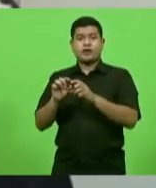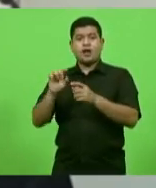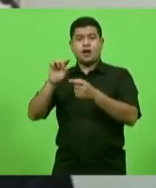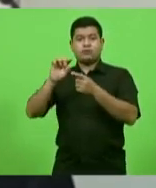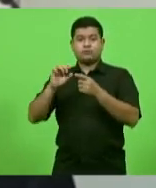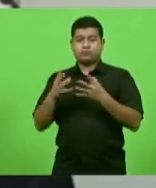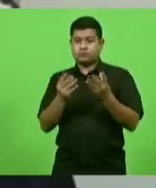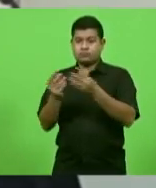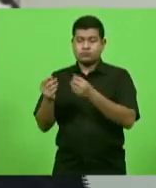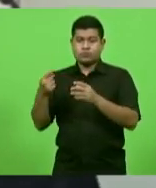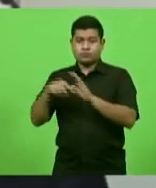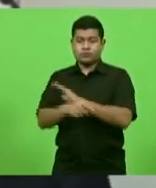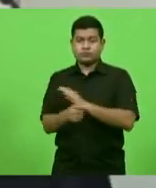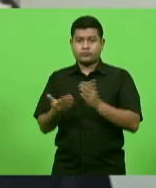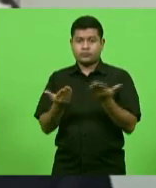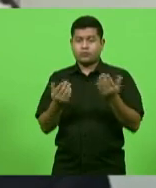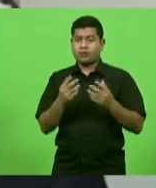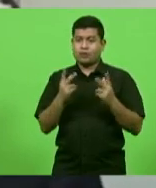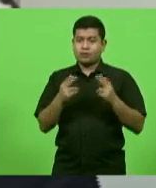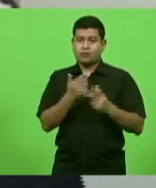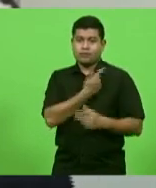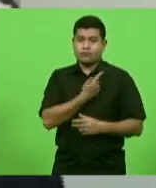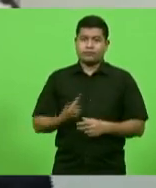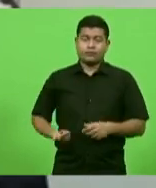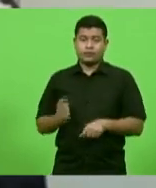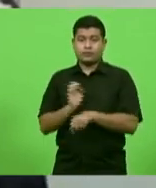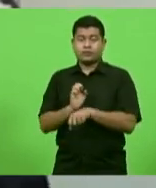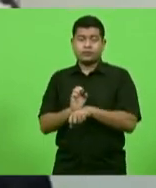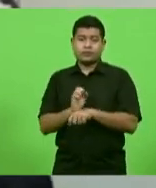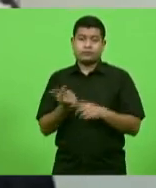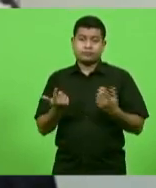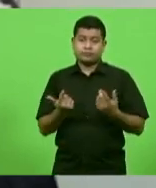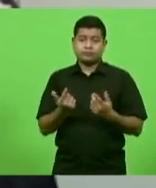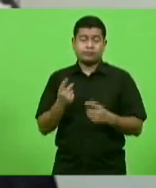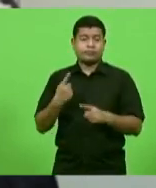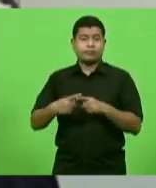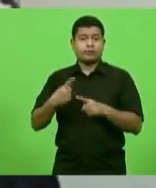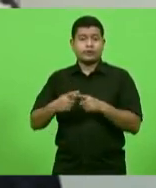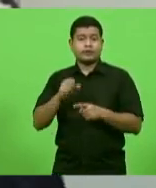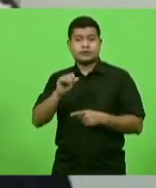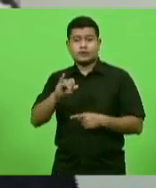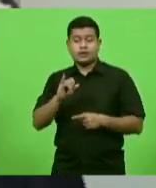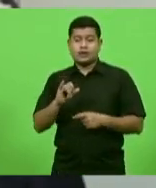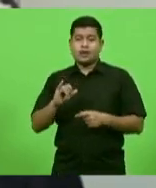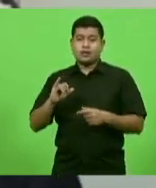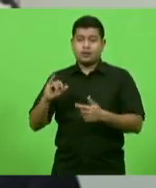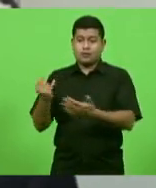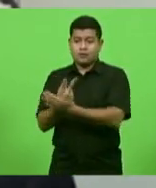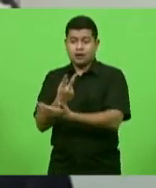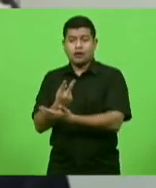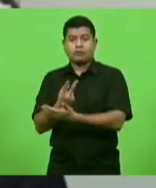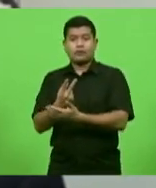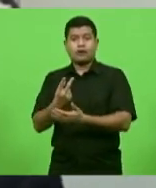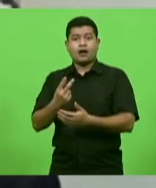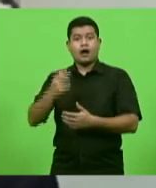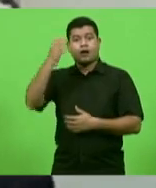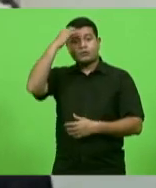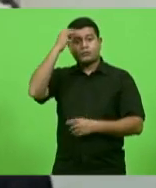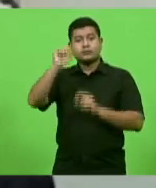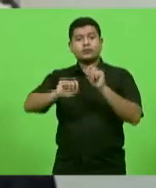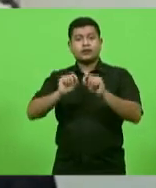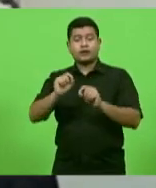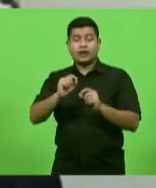no contrário a responsabilização do chefe do Poder por atos ímprobos cometidos